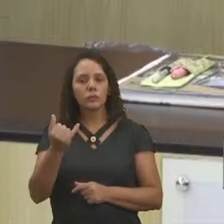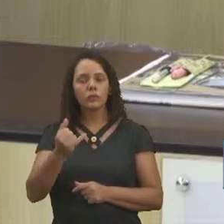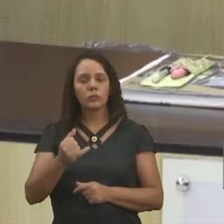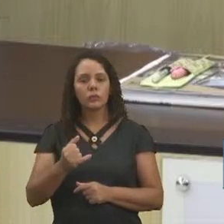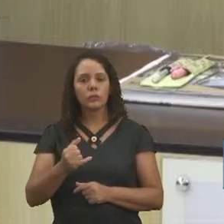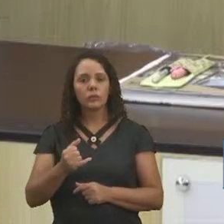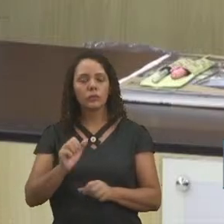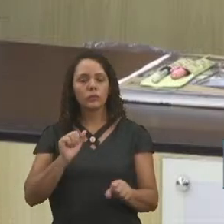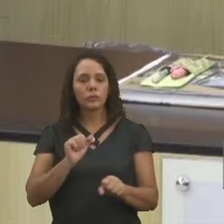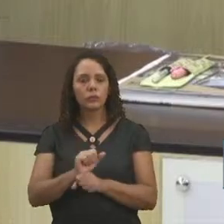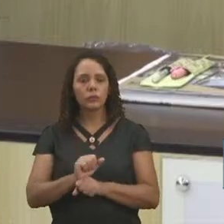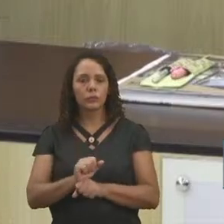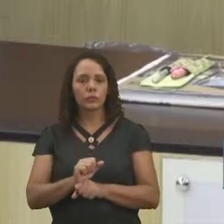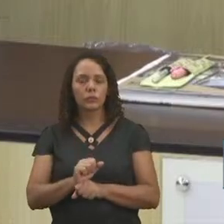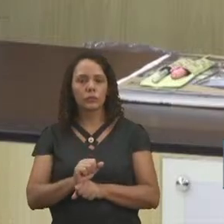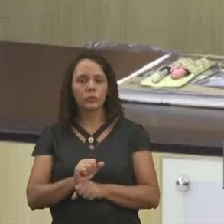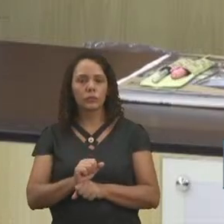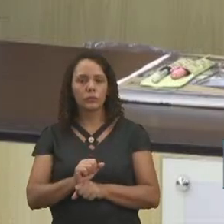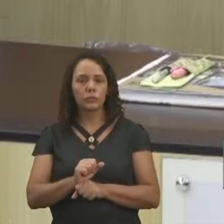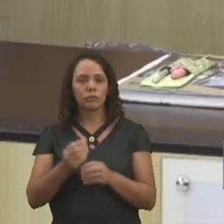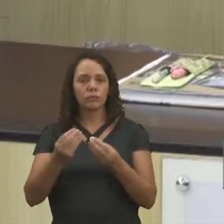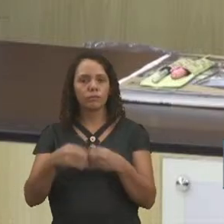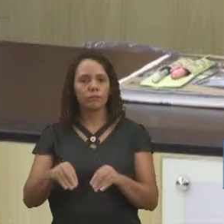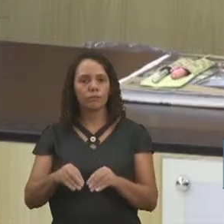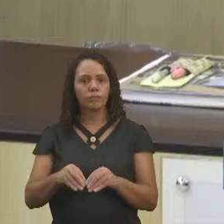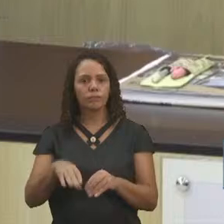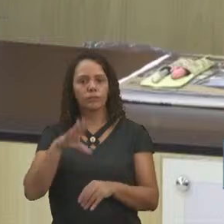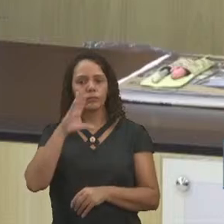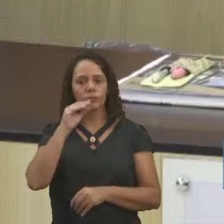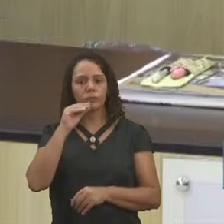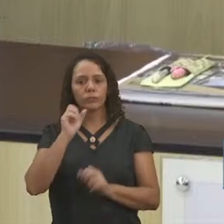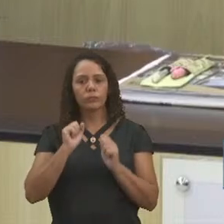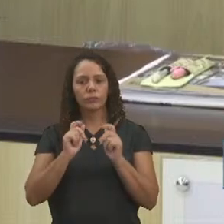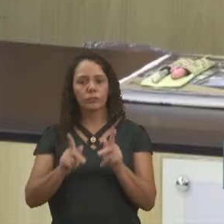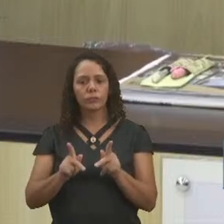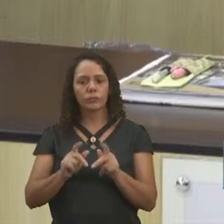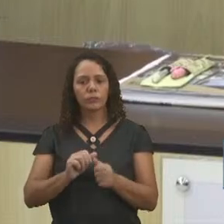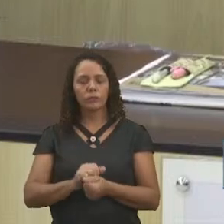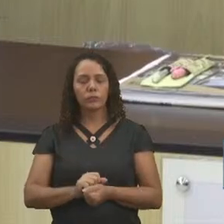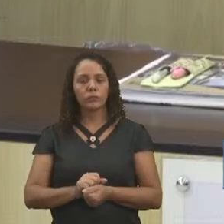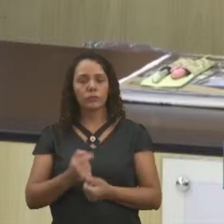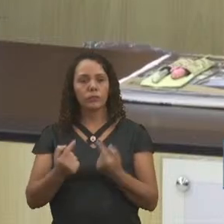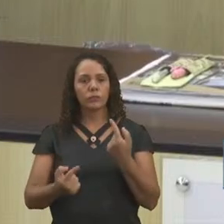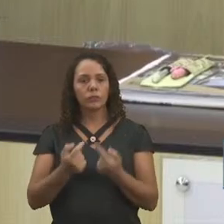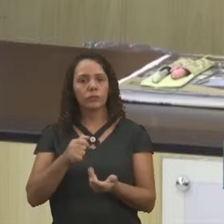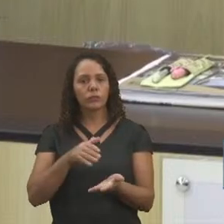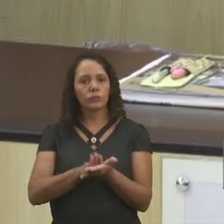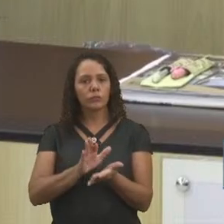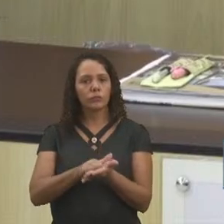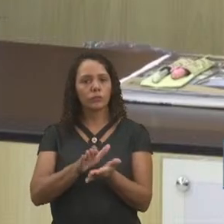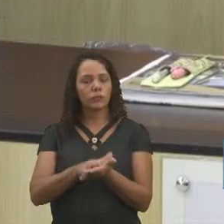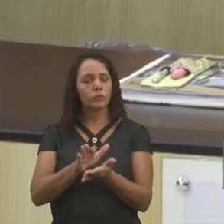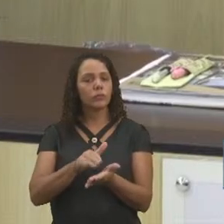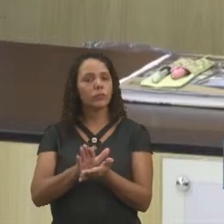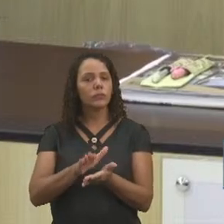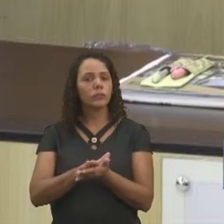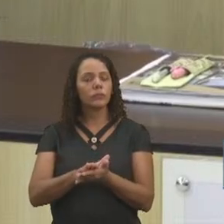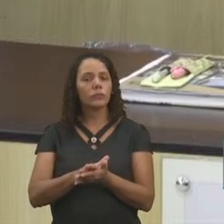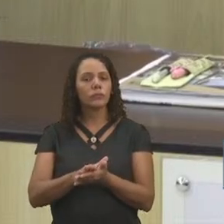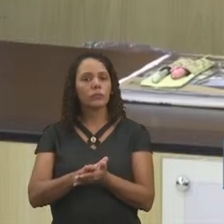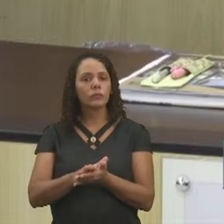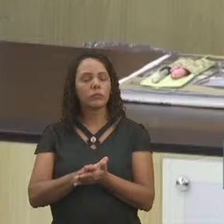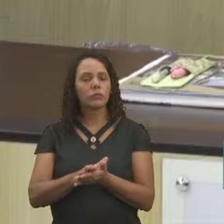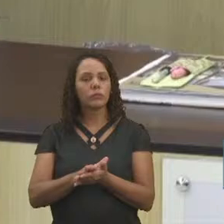e parar de prejudicar os funcionários aposentados? Qual o gasto com relação com locação